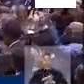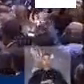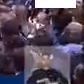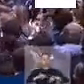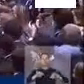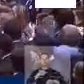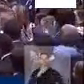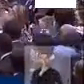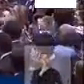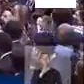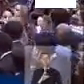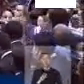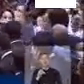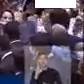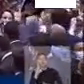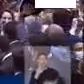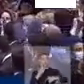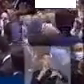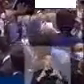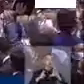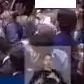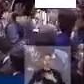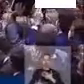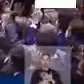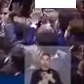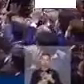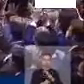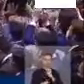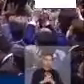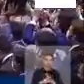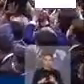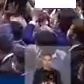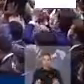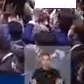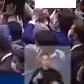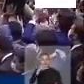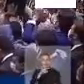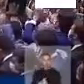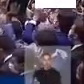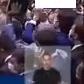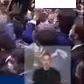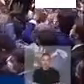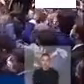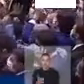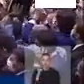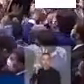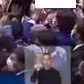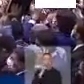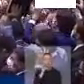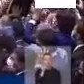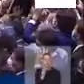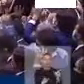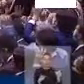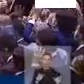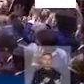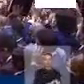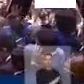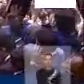o resultado dos outros cargos da mesa diretora. Neste momento, os deputados estão